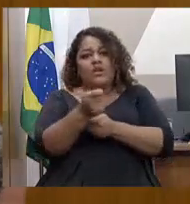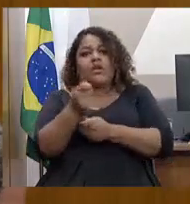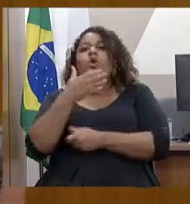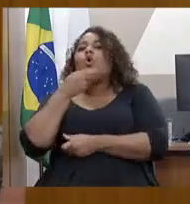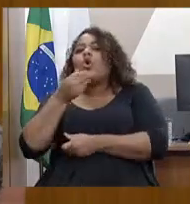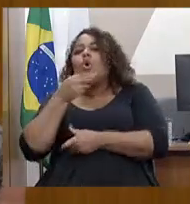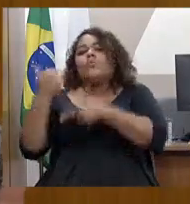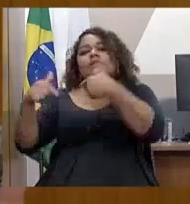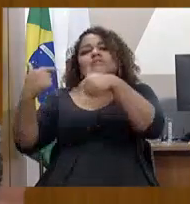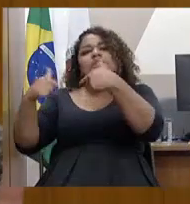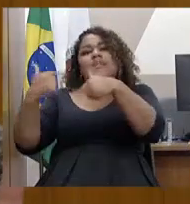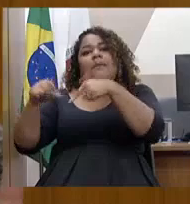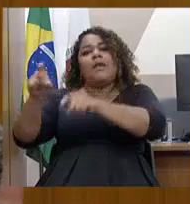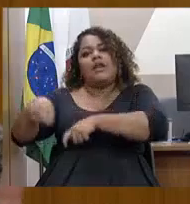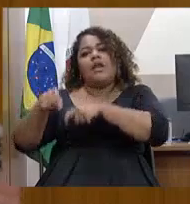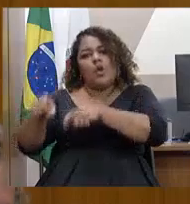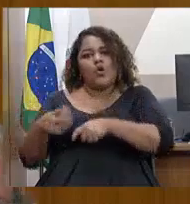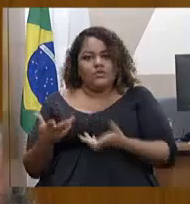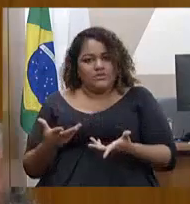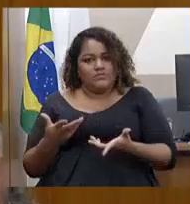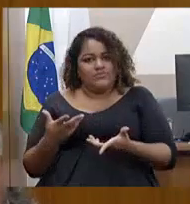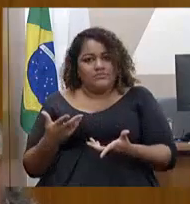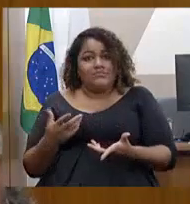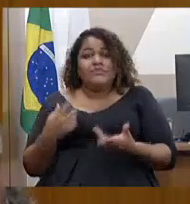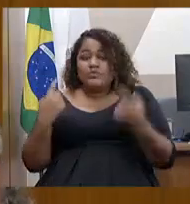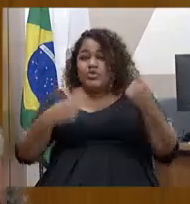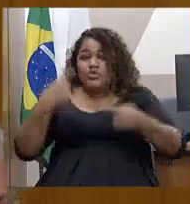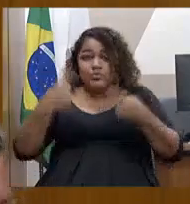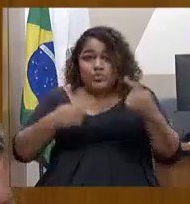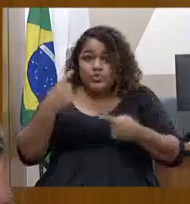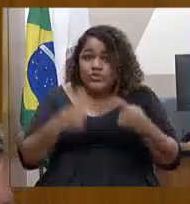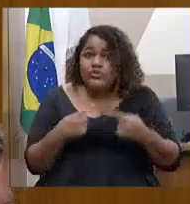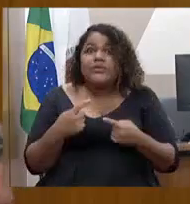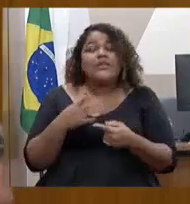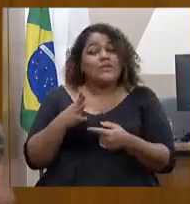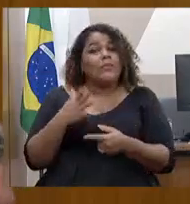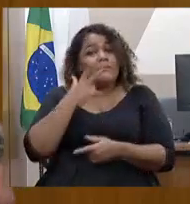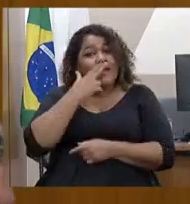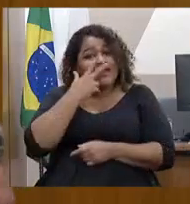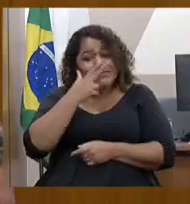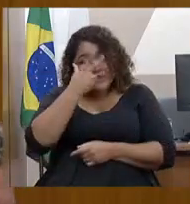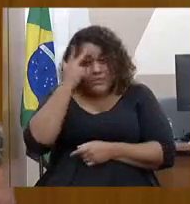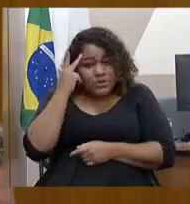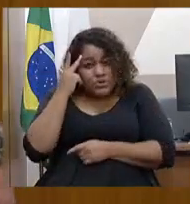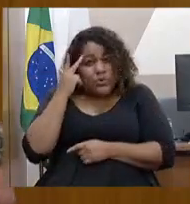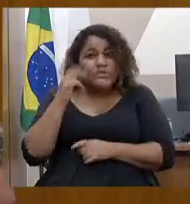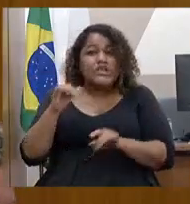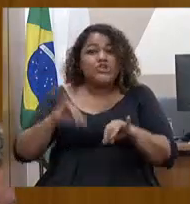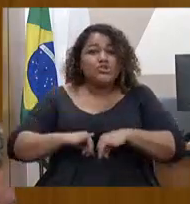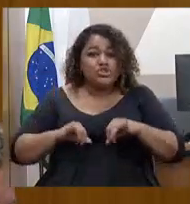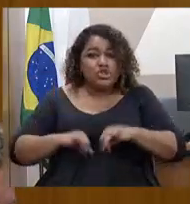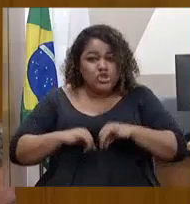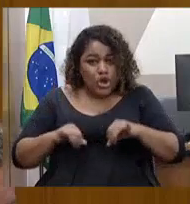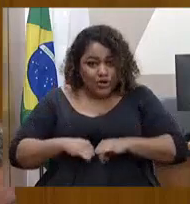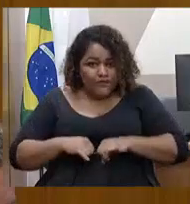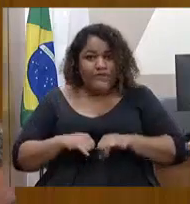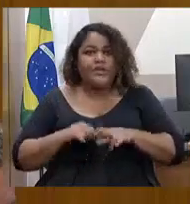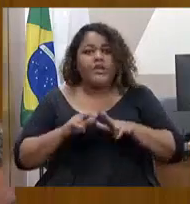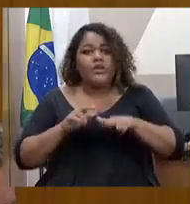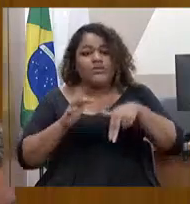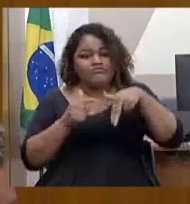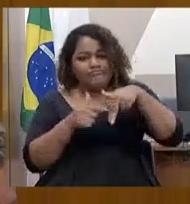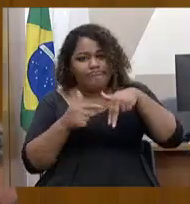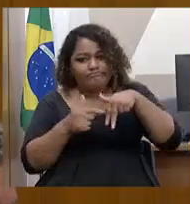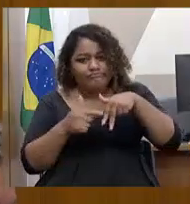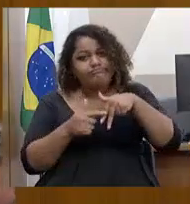então assim a vítima do crime do acidente de trabalho é muita coisa né então assim você imagina só quando o